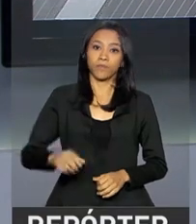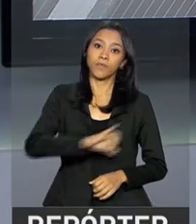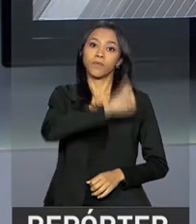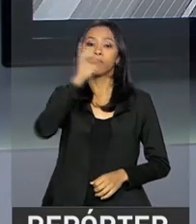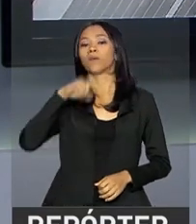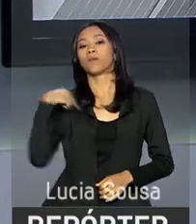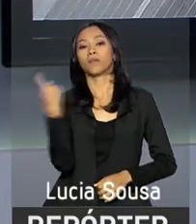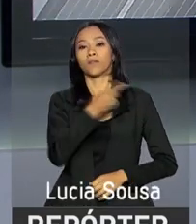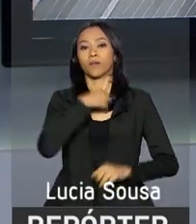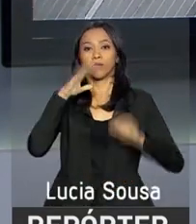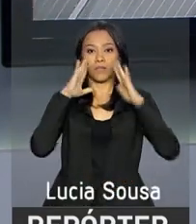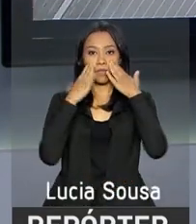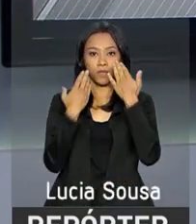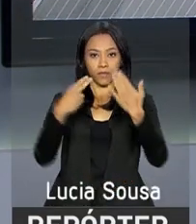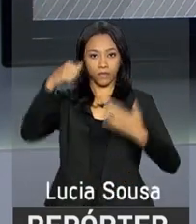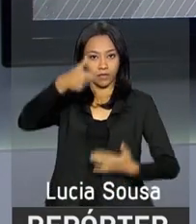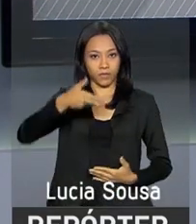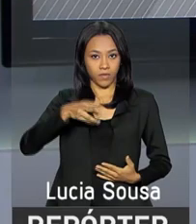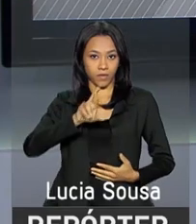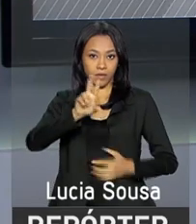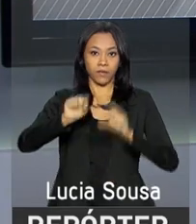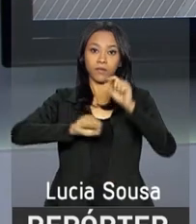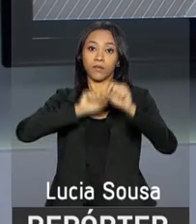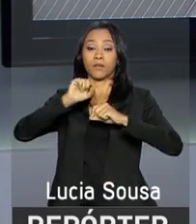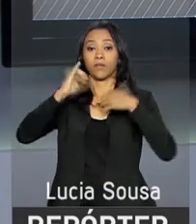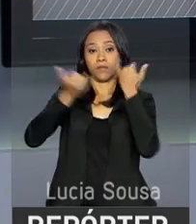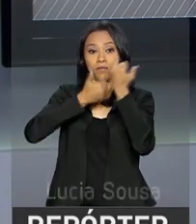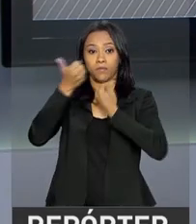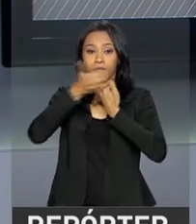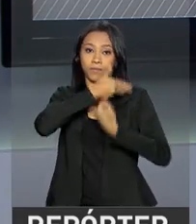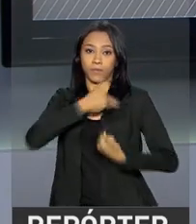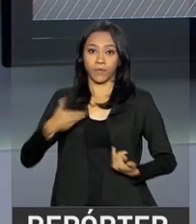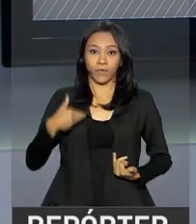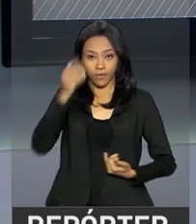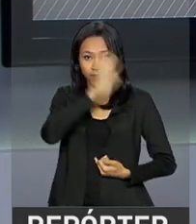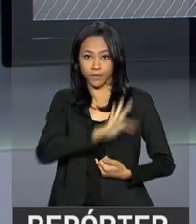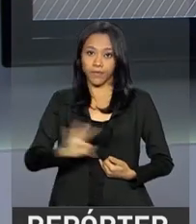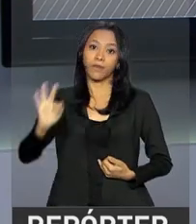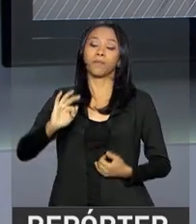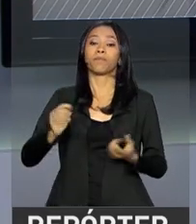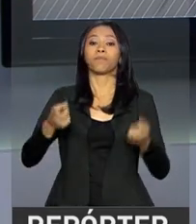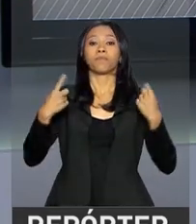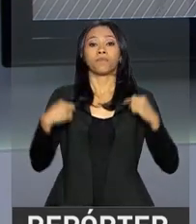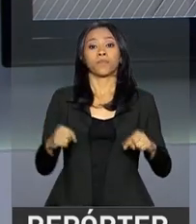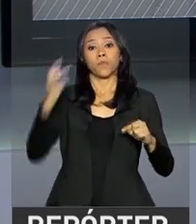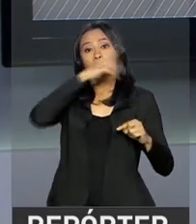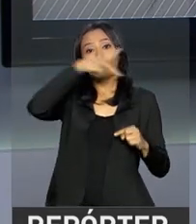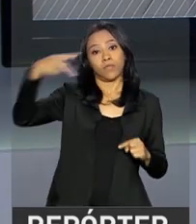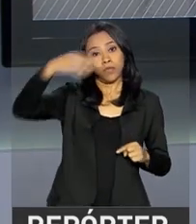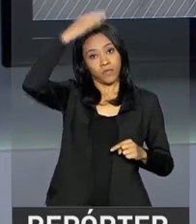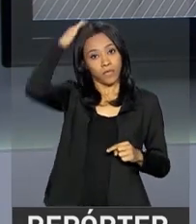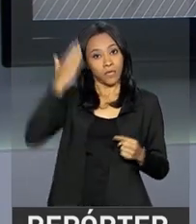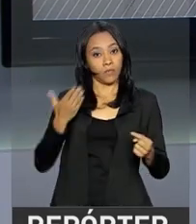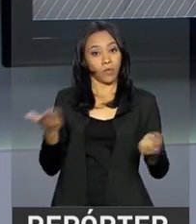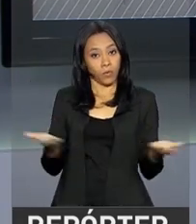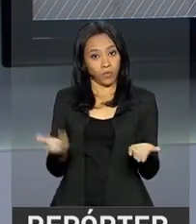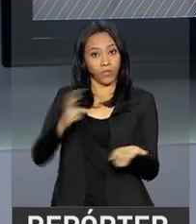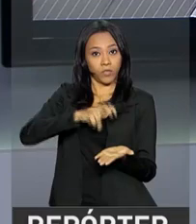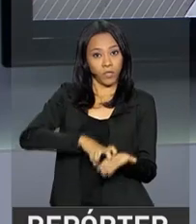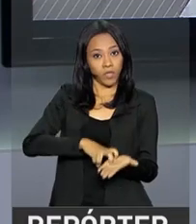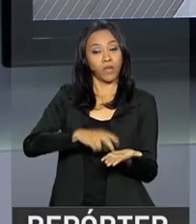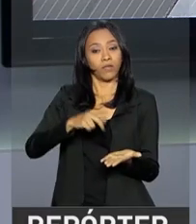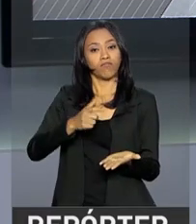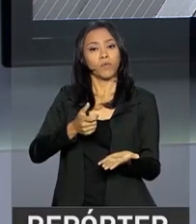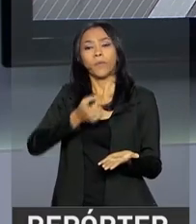Olá, estamos de volta com o repórter NBR e as notícias do governo federal. O presidente Michel Temer concedeu agora pela manhã uma entrevista